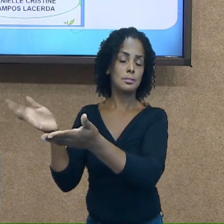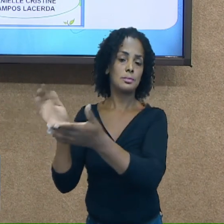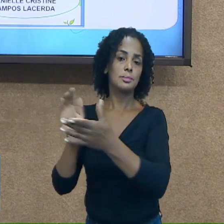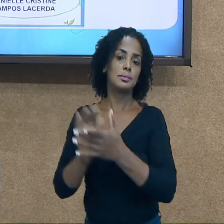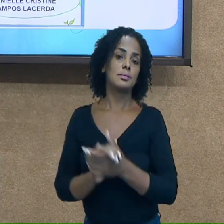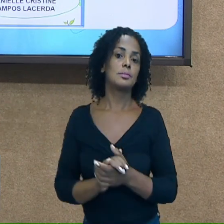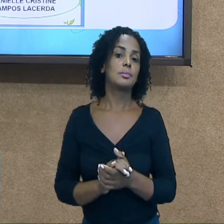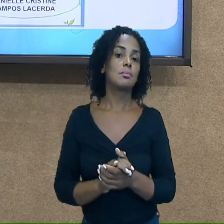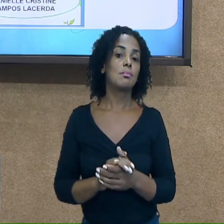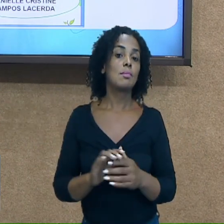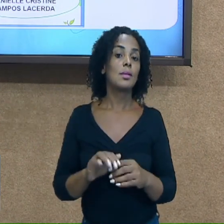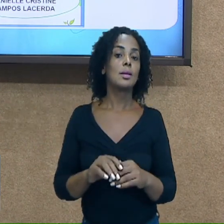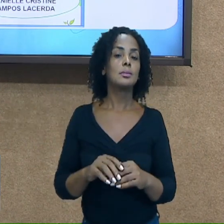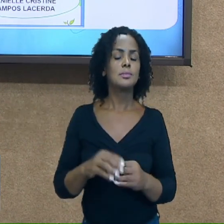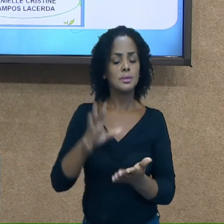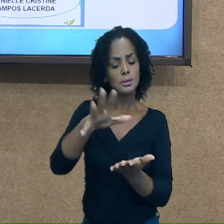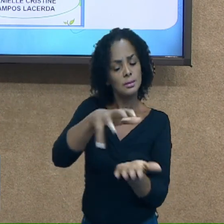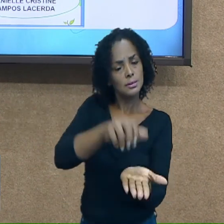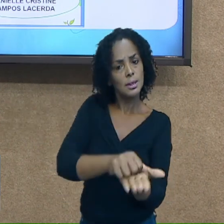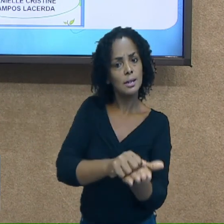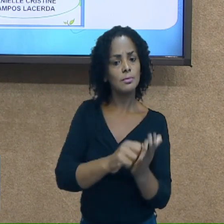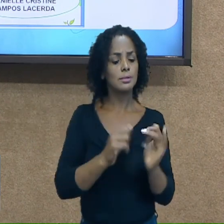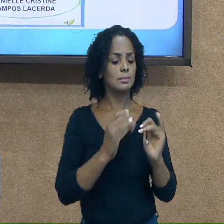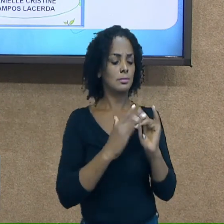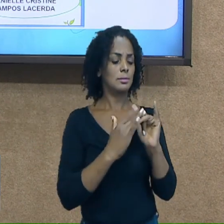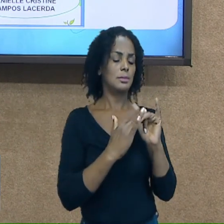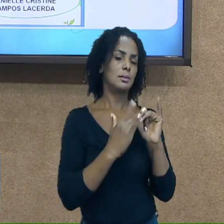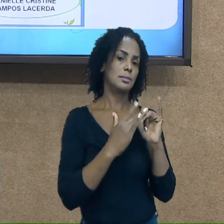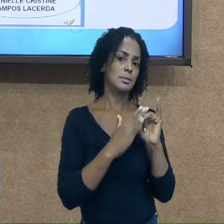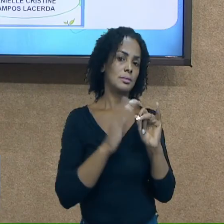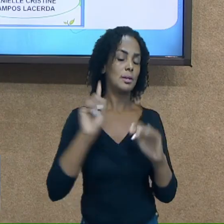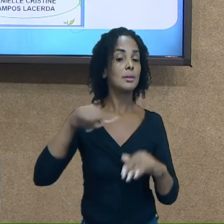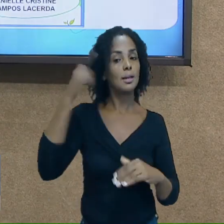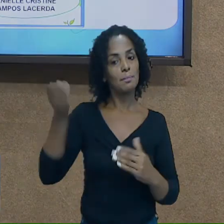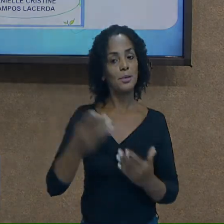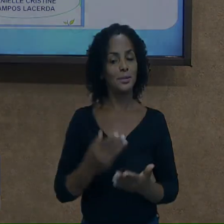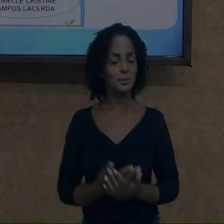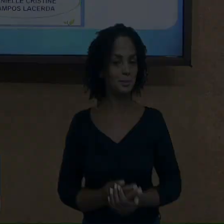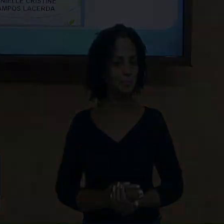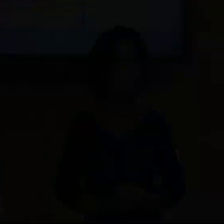no canto da tela e se inscreve em nosso canal. Até a próxima, pessoal!